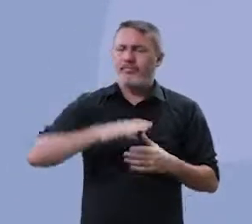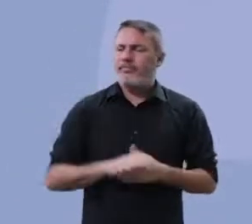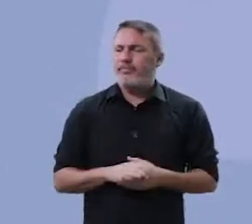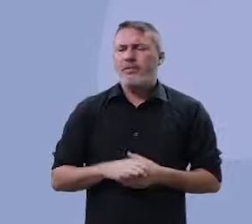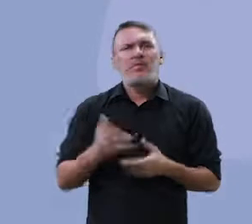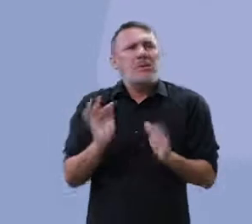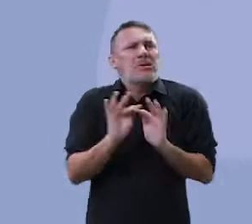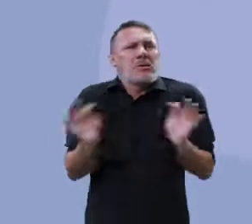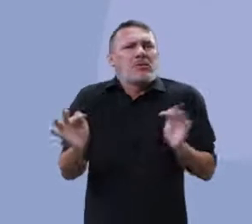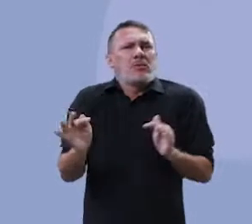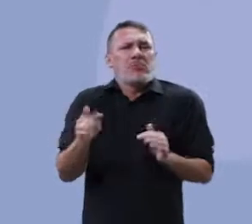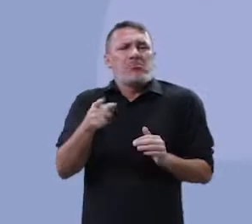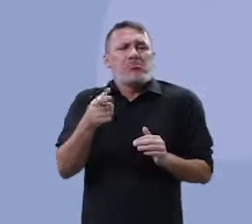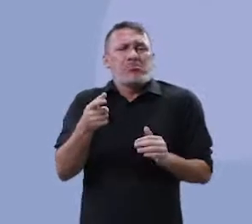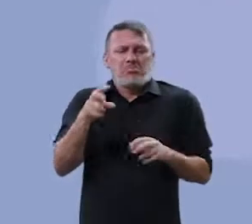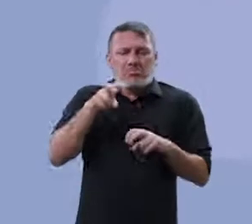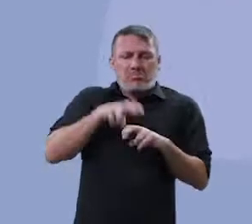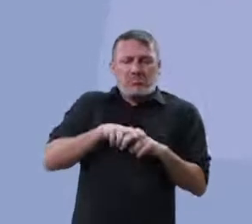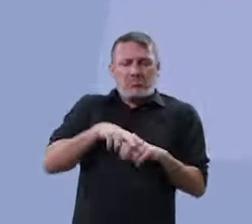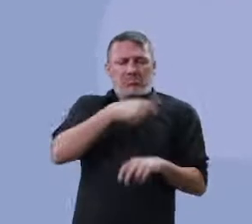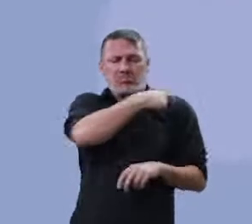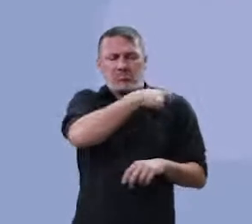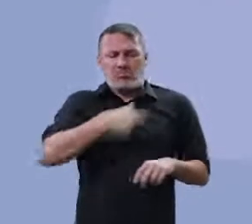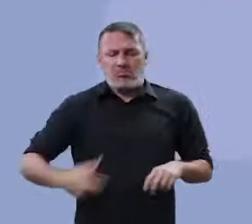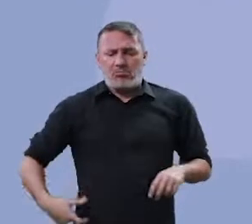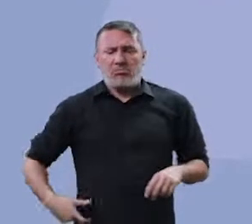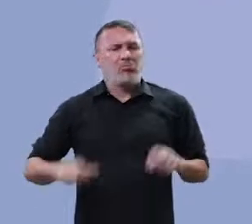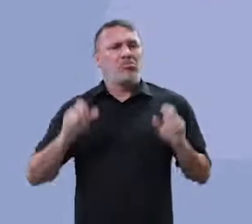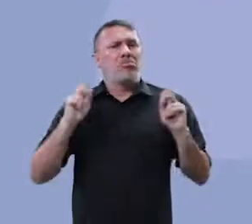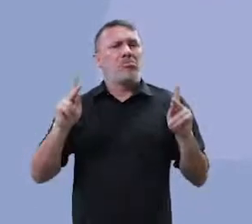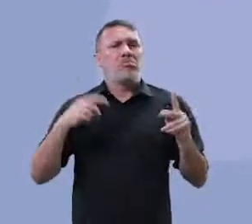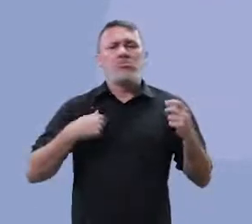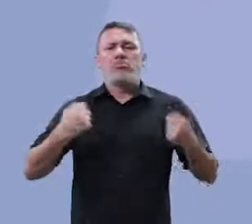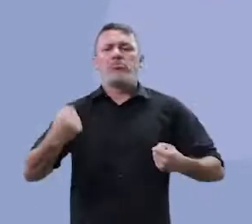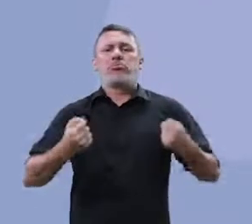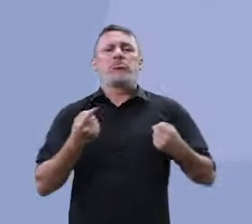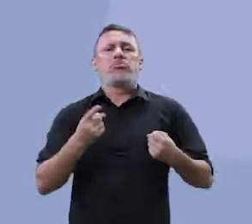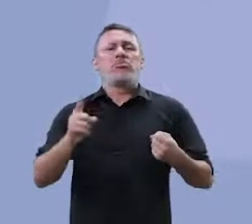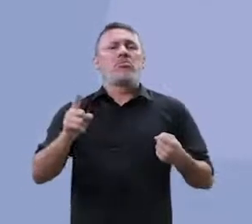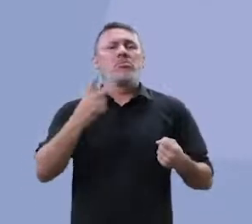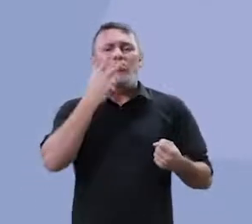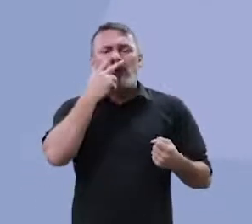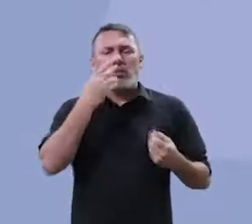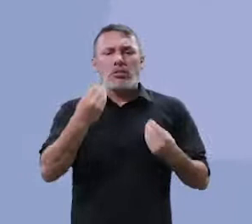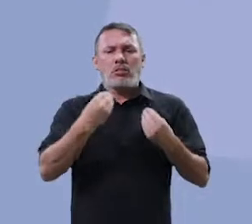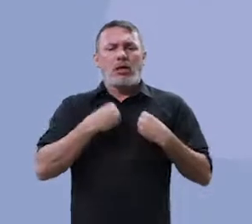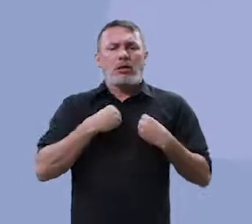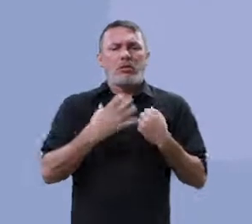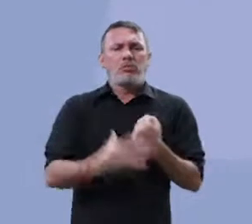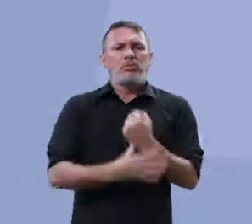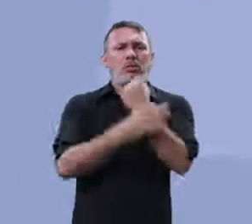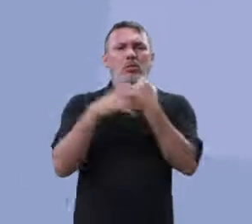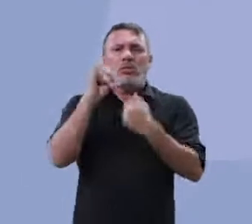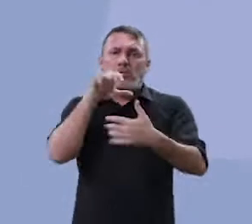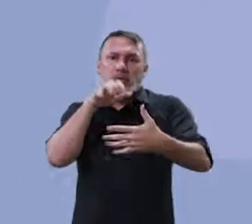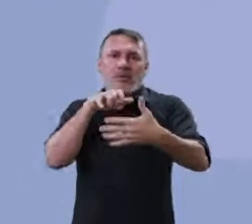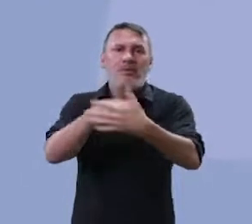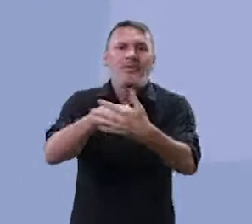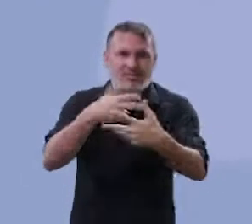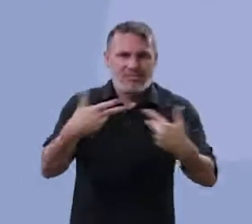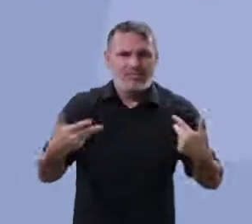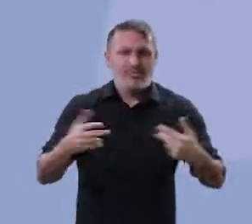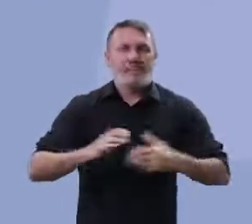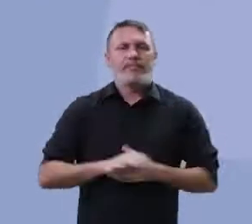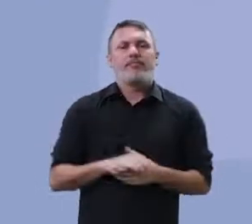imprudências. Coisa tão simples, né? Coloquei lá. Pronto. Colocou, você está praticamente seguro numa